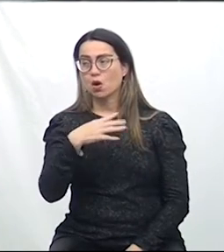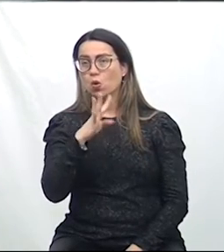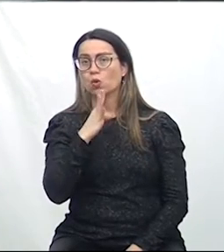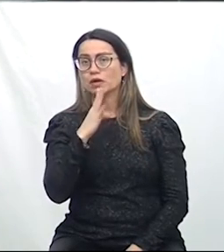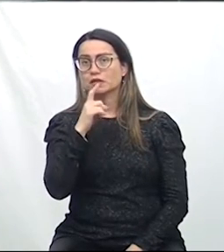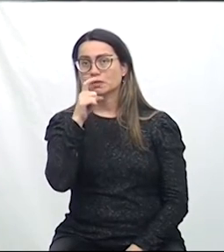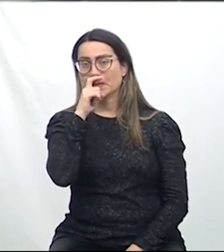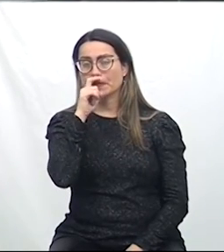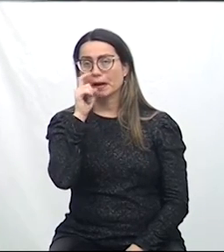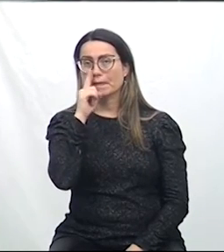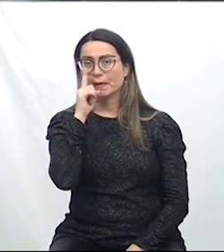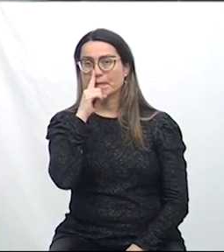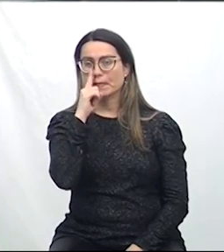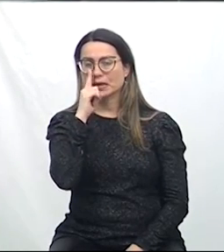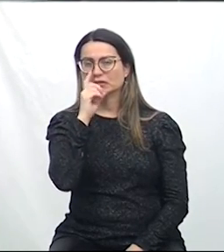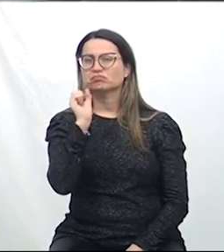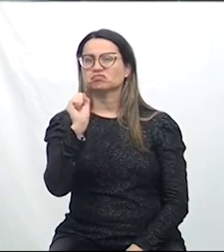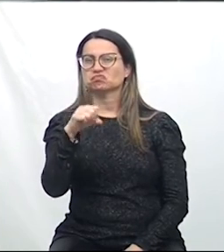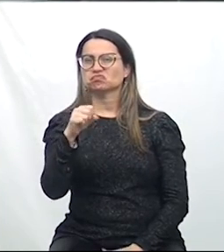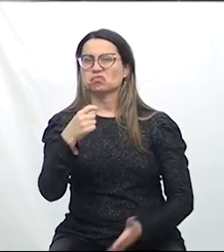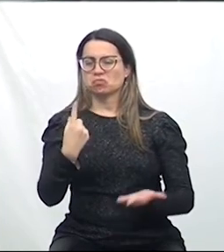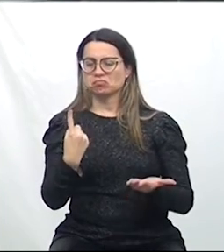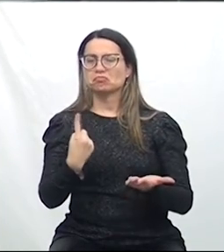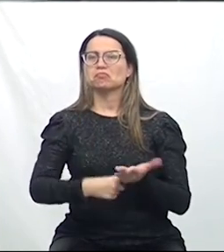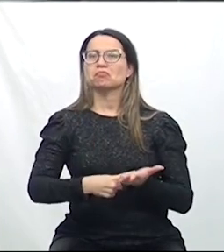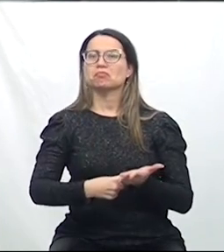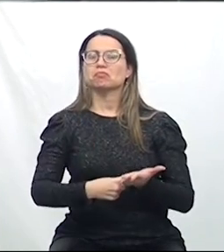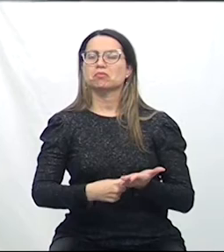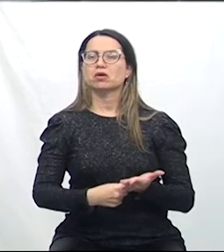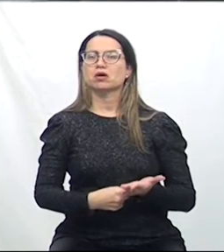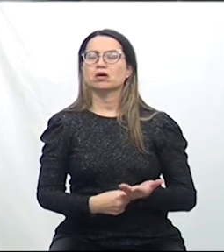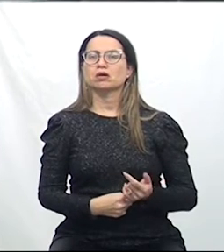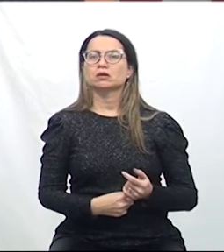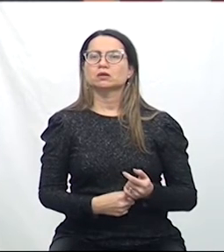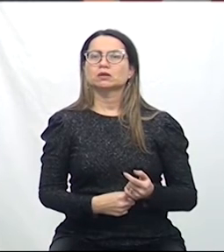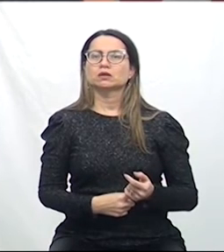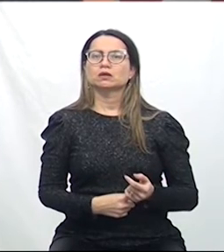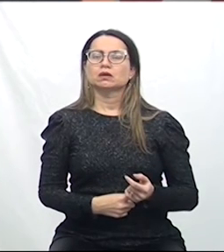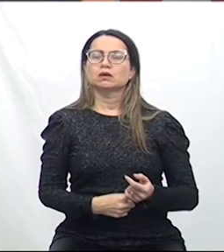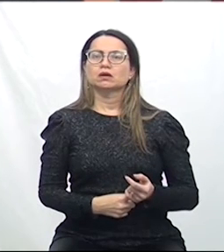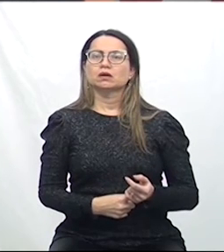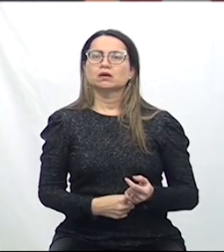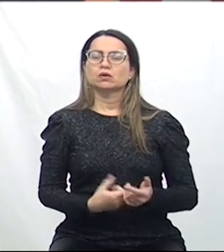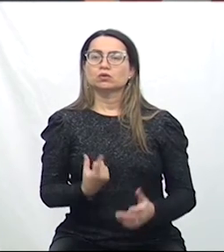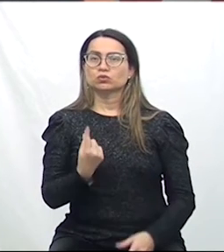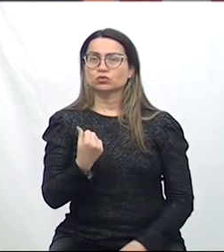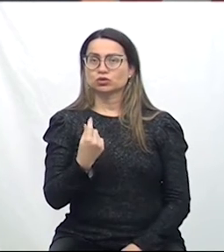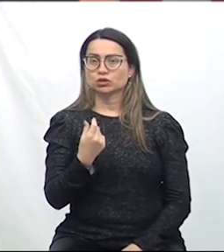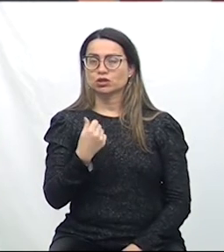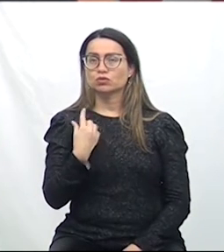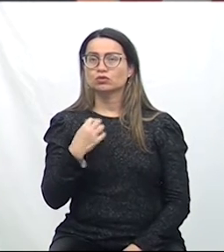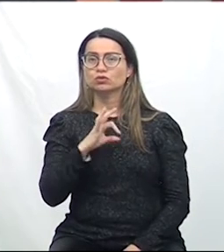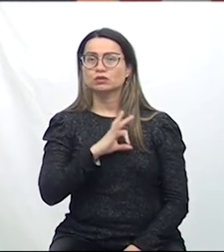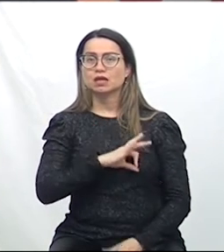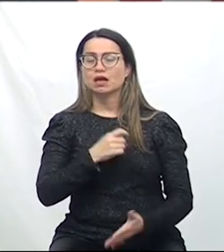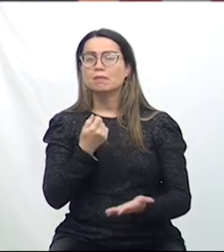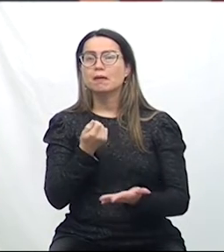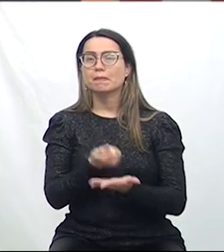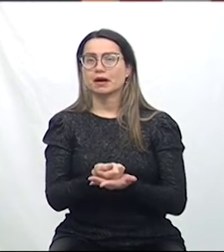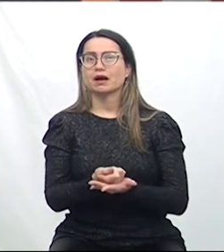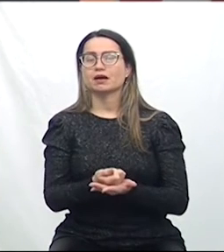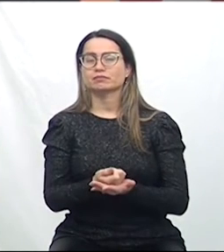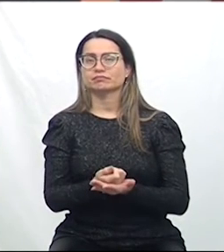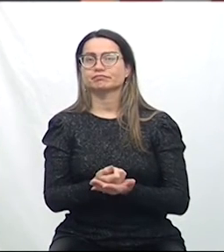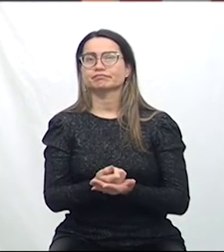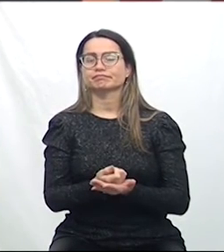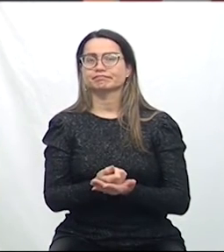mães comprometida com seu ganho mensal para pagar financiamento que fizeram para pagar